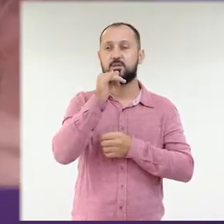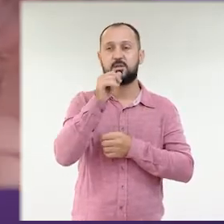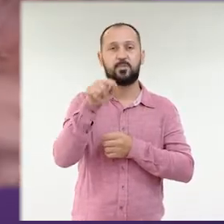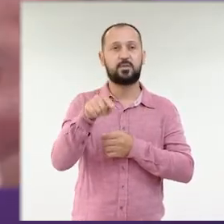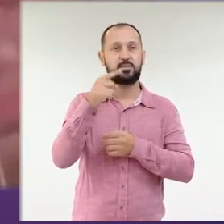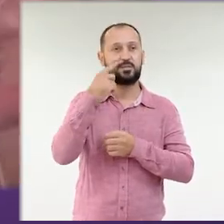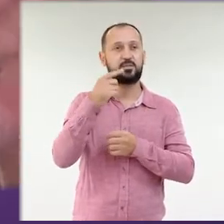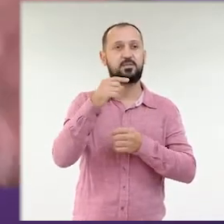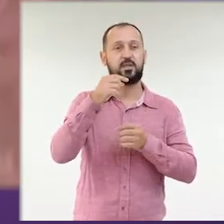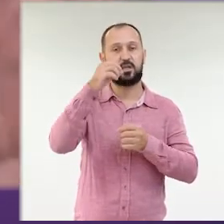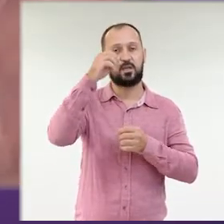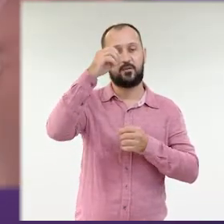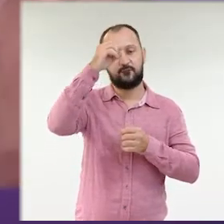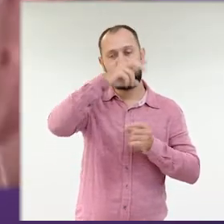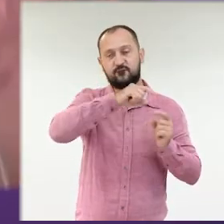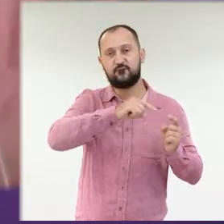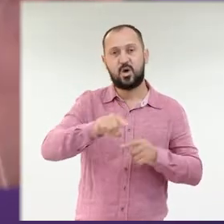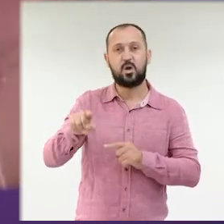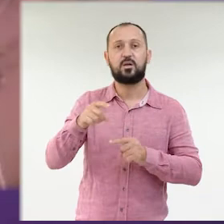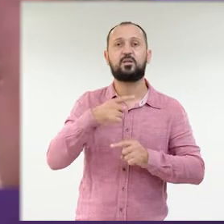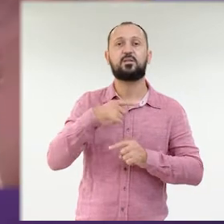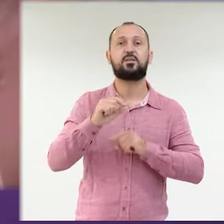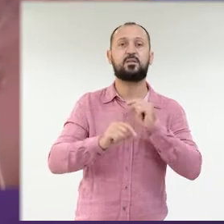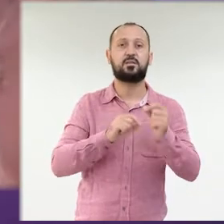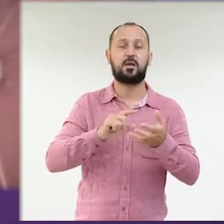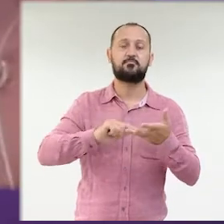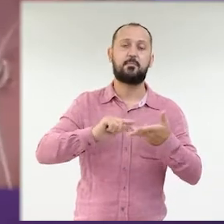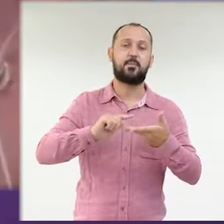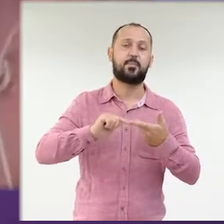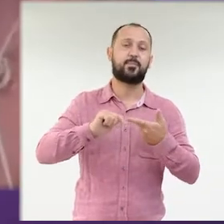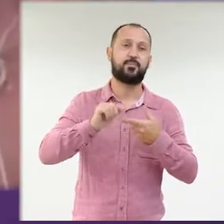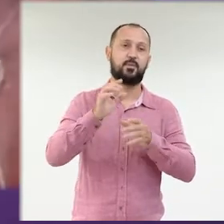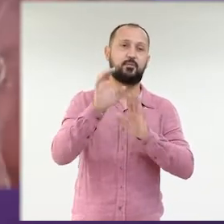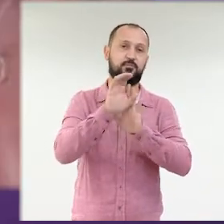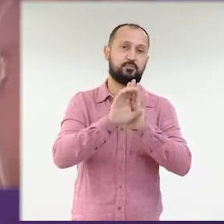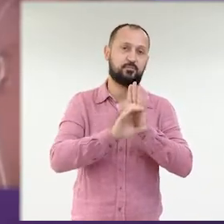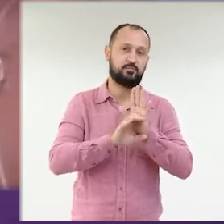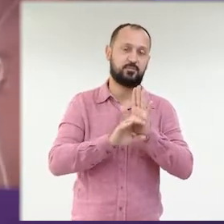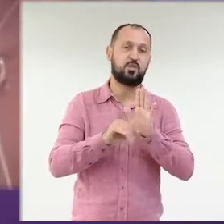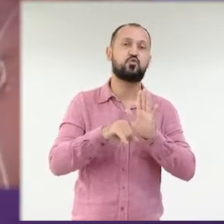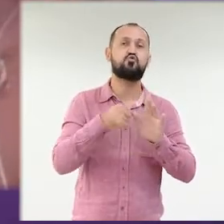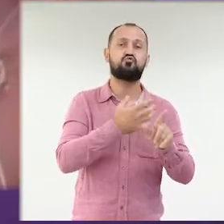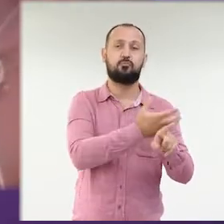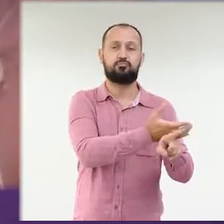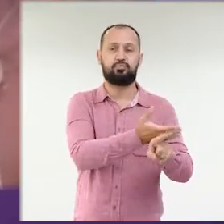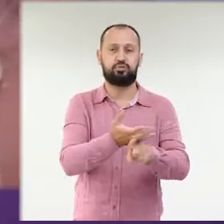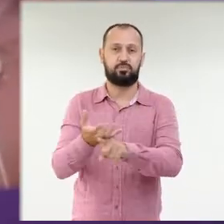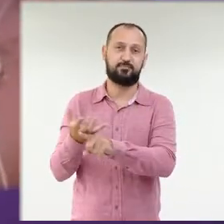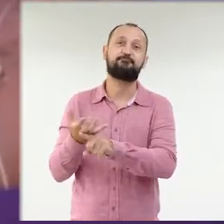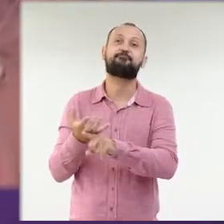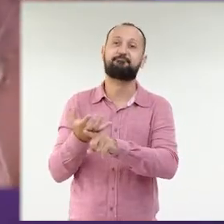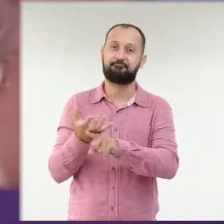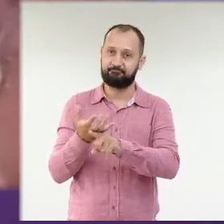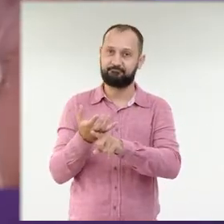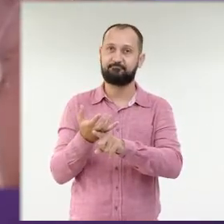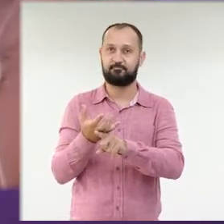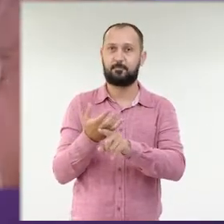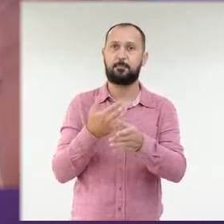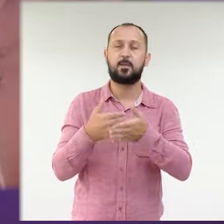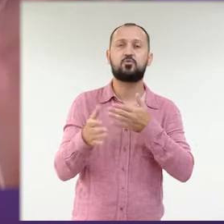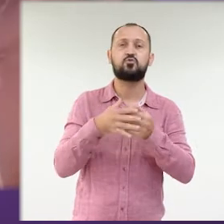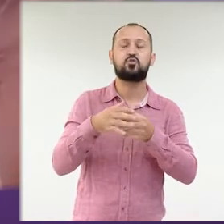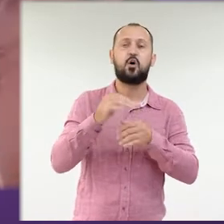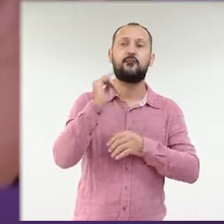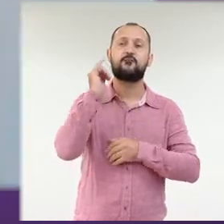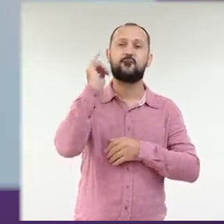essas violências nós pedimos para que esteja permeado em todas as matérias, em todos os componentes curriculares. E mais que isso,